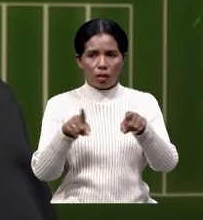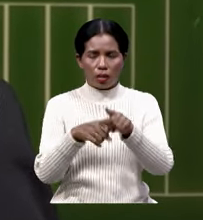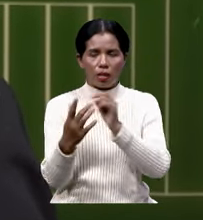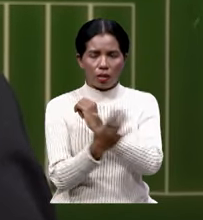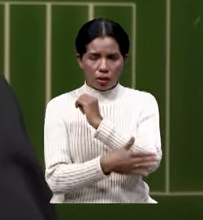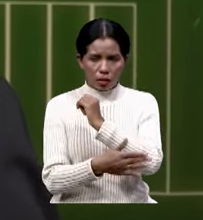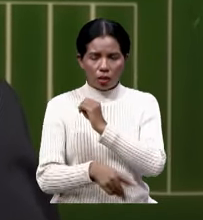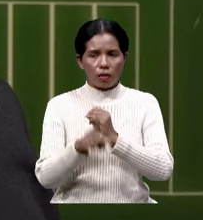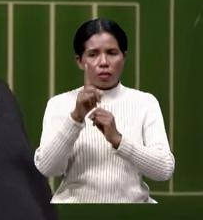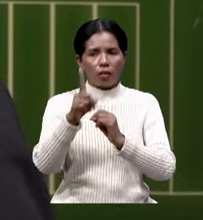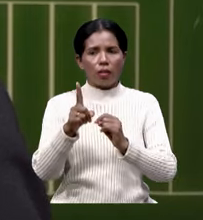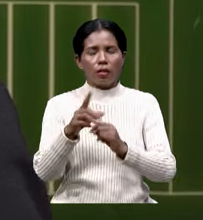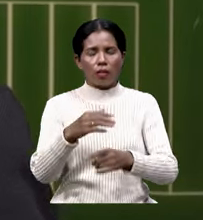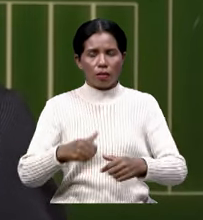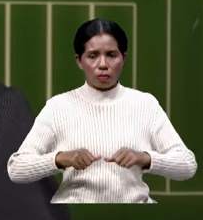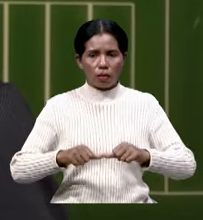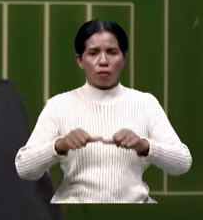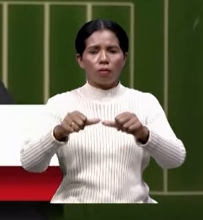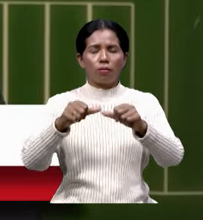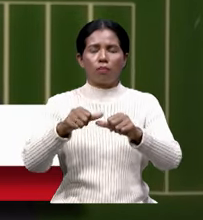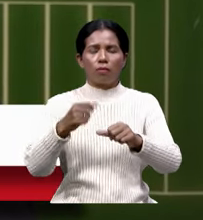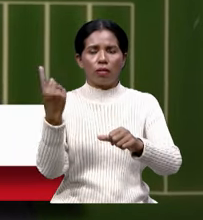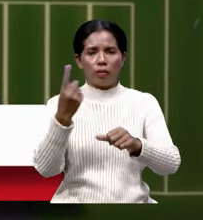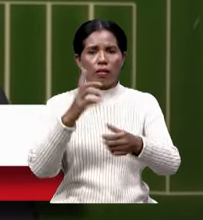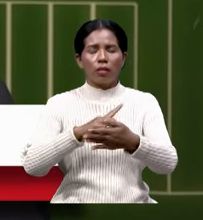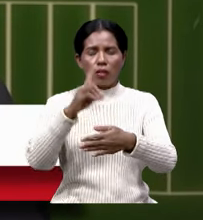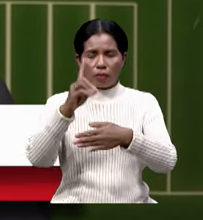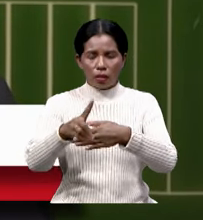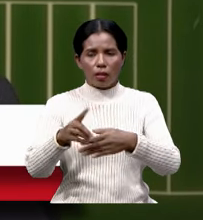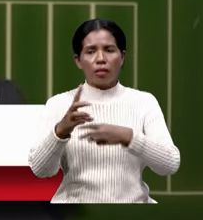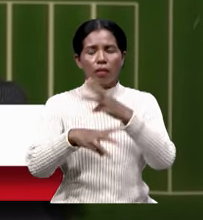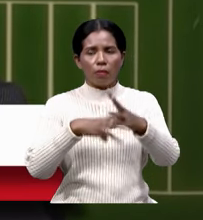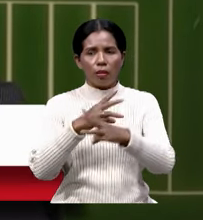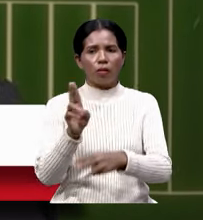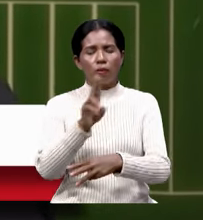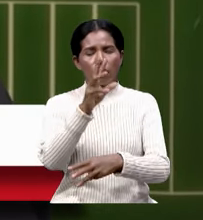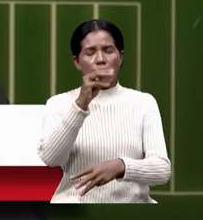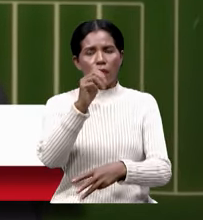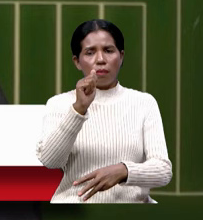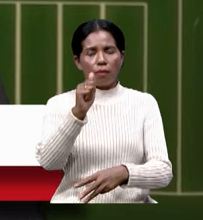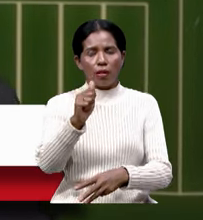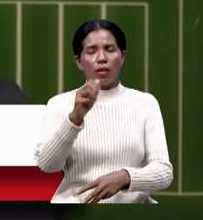que muito avançado no mundo. E nós usamos Macau, nessa